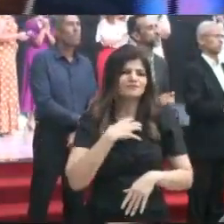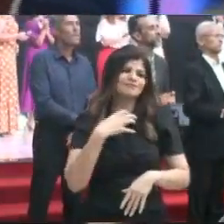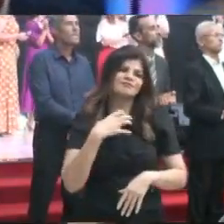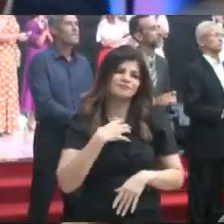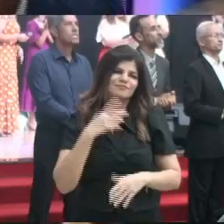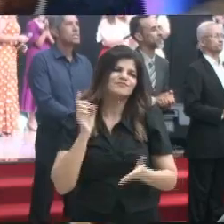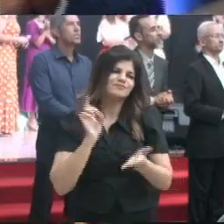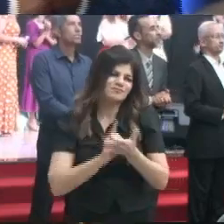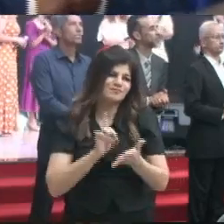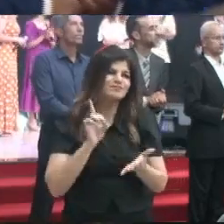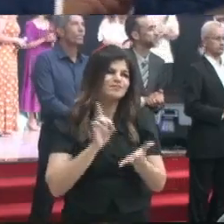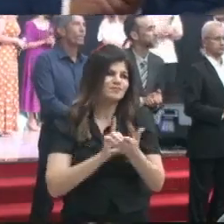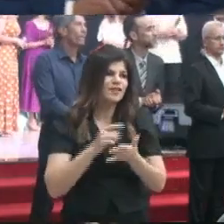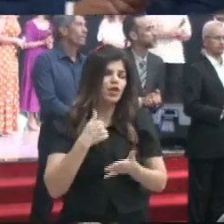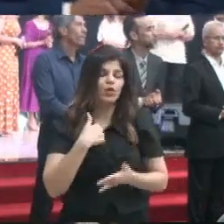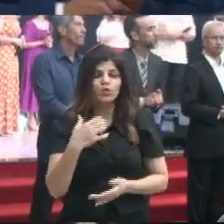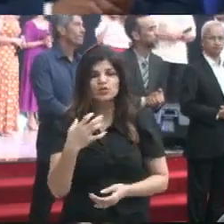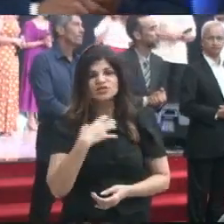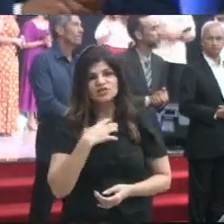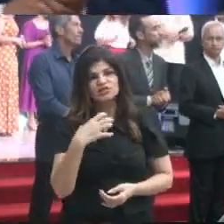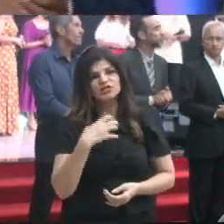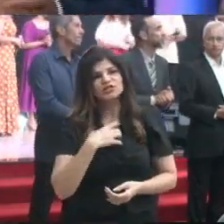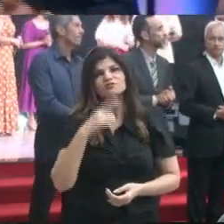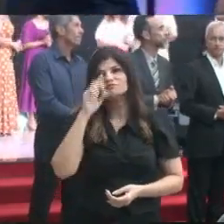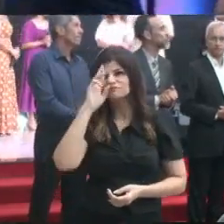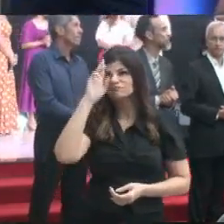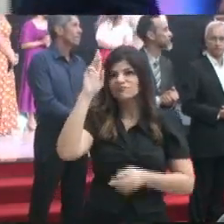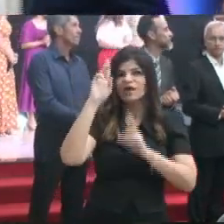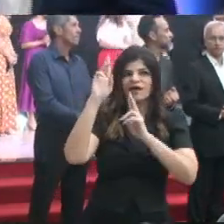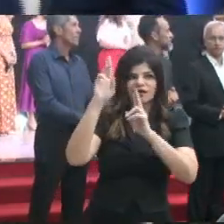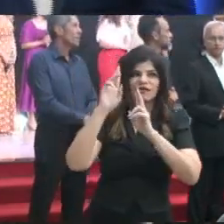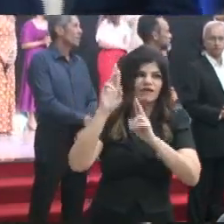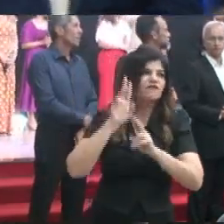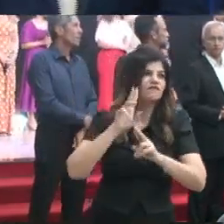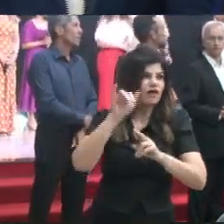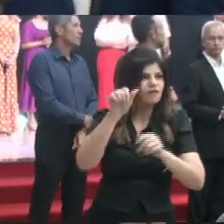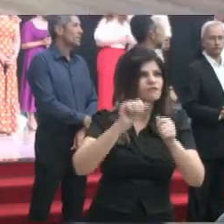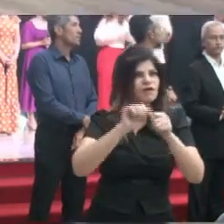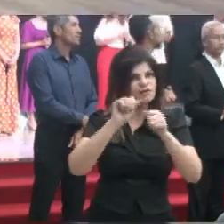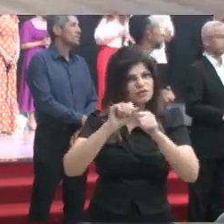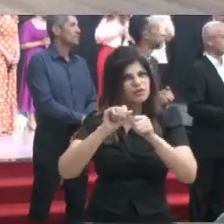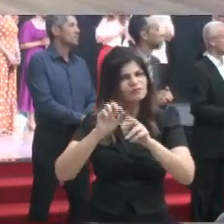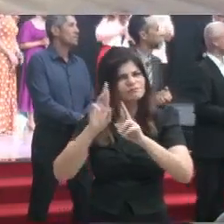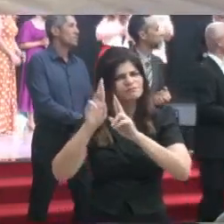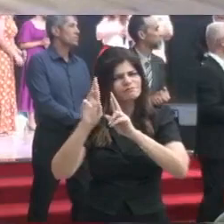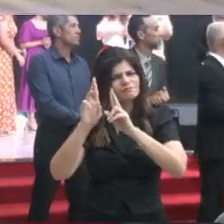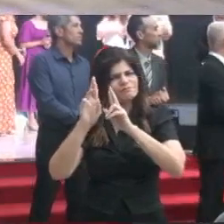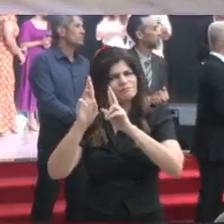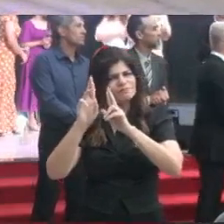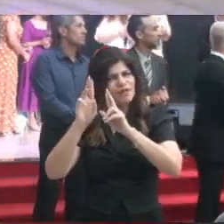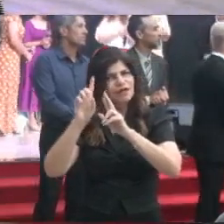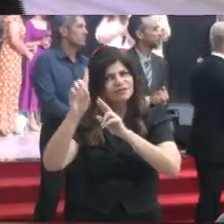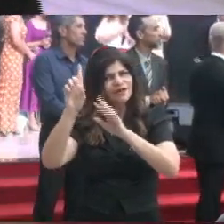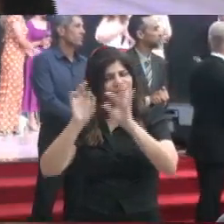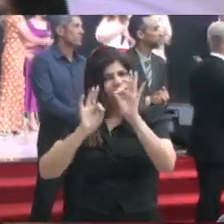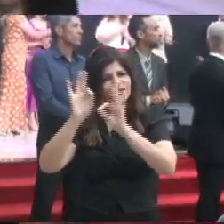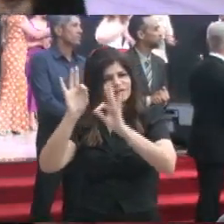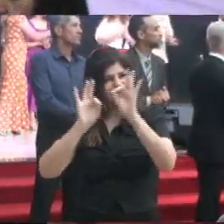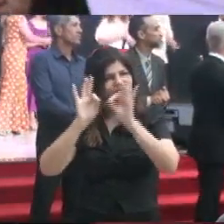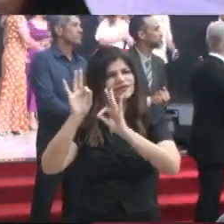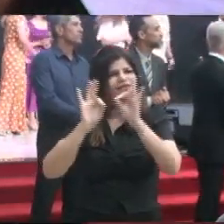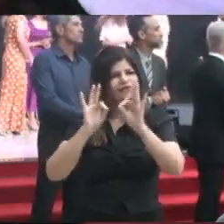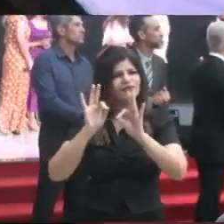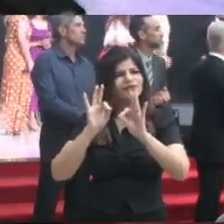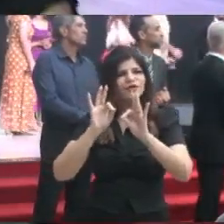irmãos. Eu já estou sentindo o que Deus vai fazer. Eu já estou pressentindo o que Deus vai fazer. Eu já